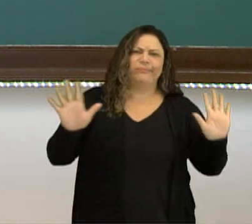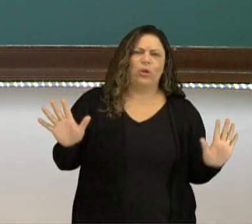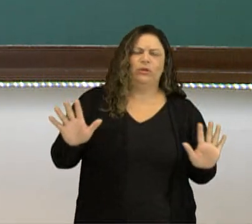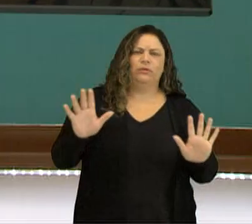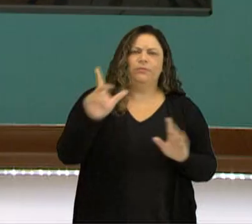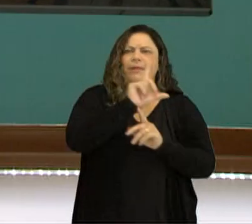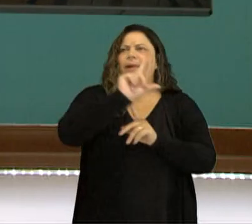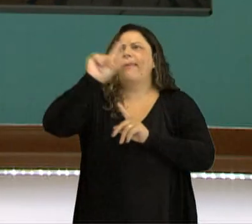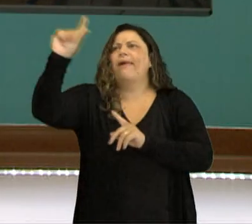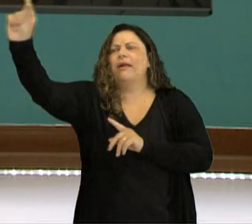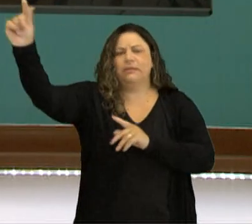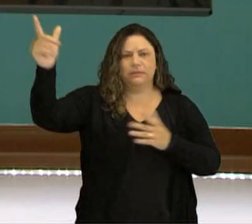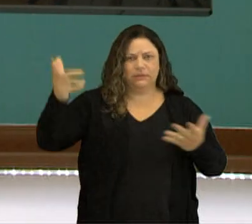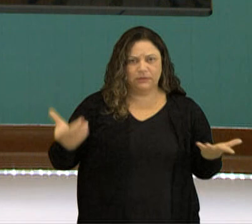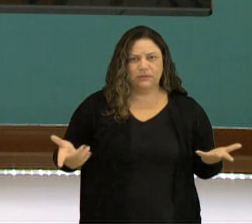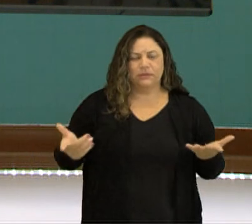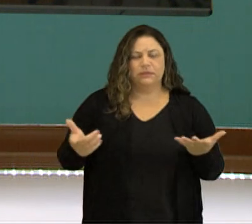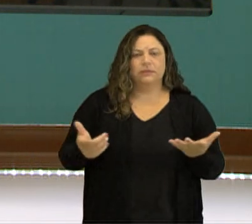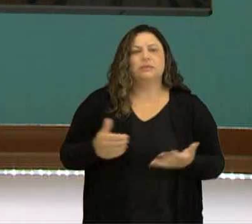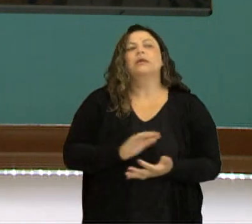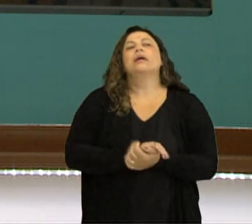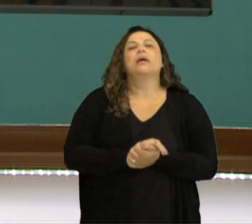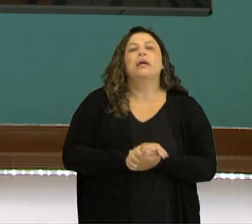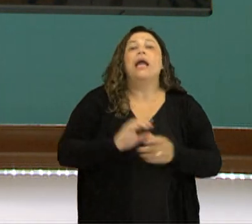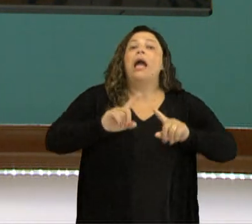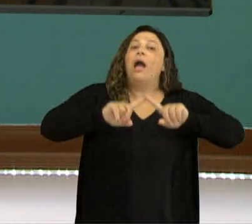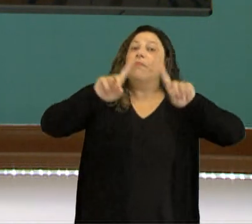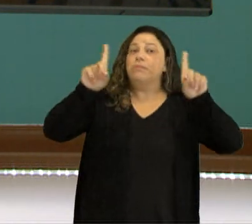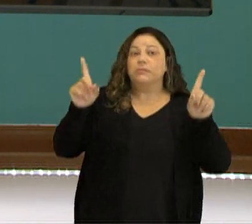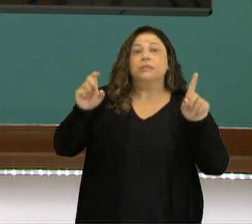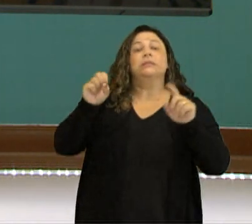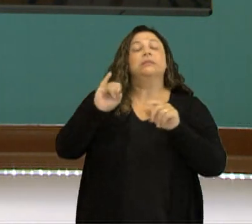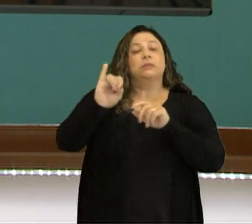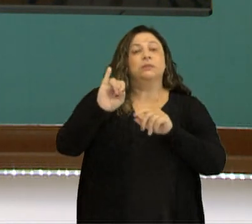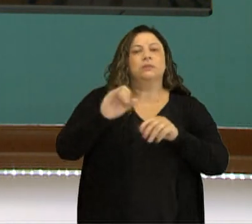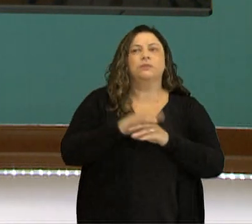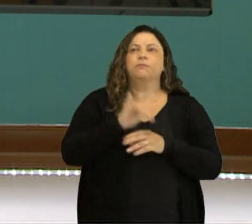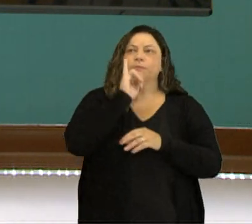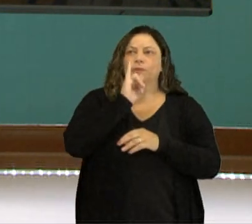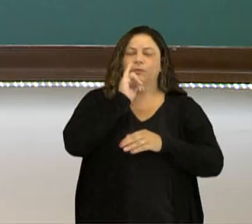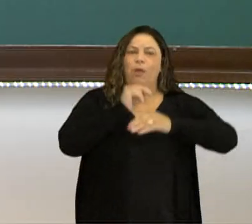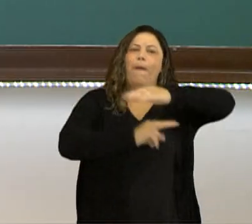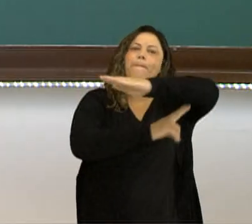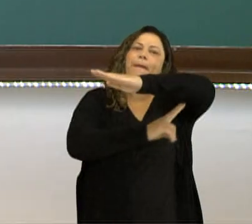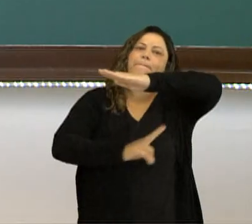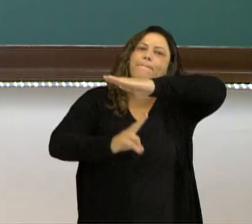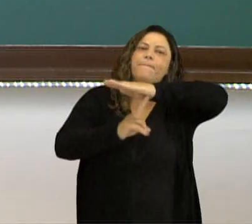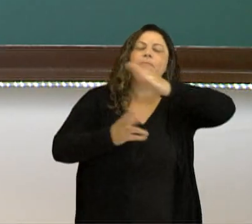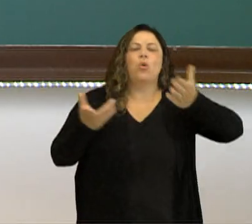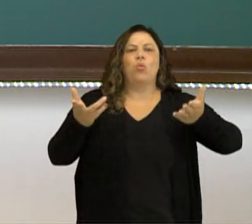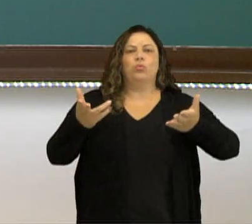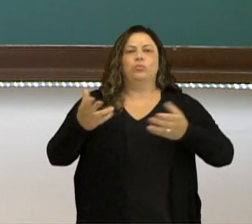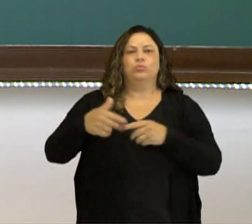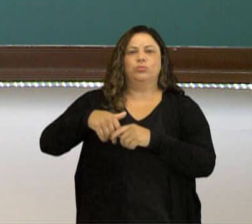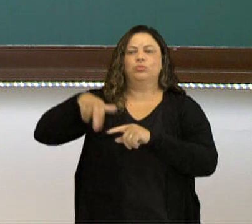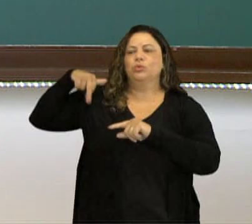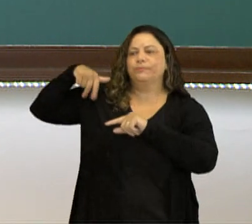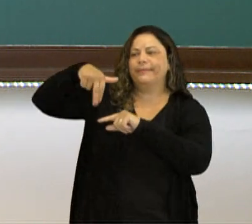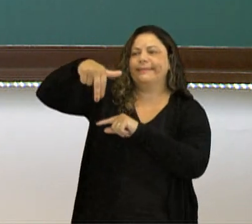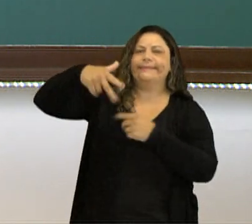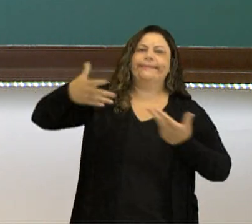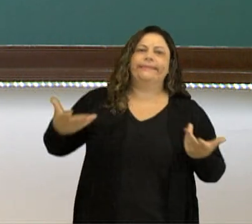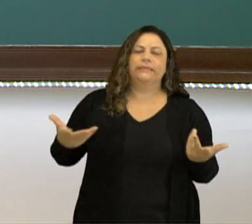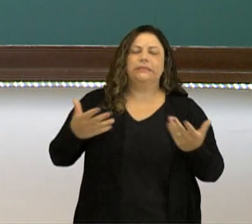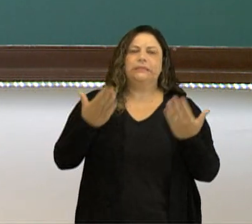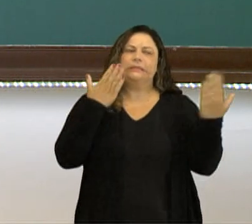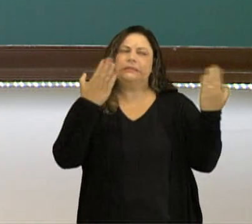aqui. Ok? Agora, compensação, se eu for fazer uma travessia de uma ponte ou atravessar alguma coisa que seja comparado